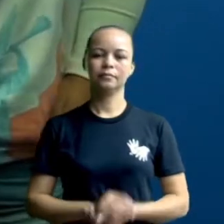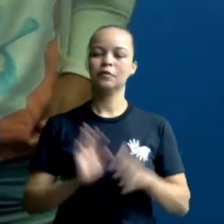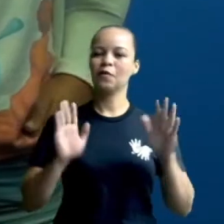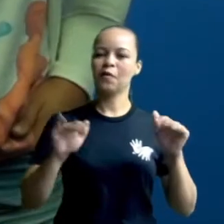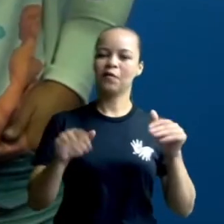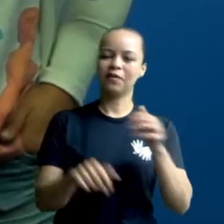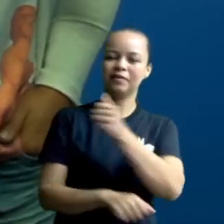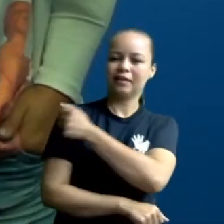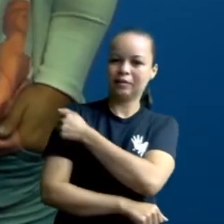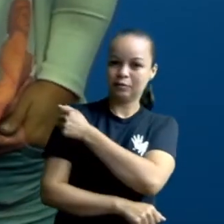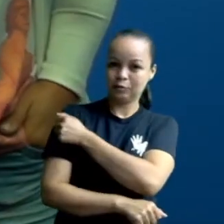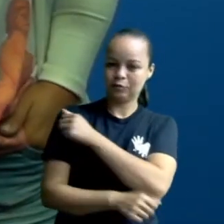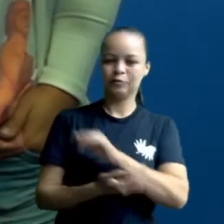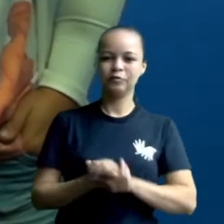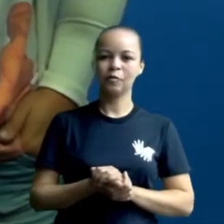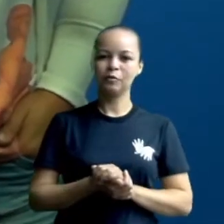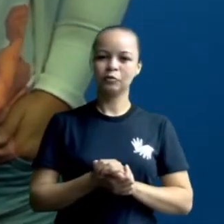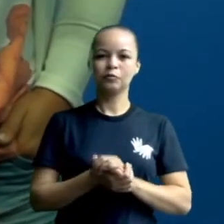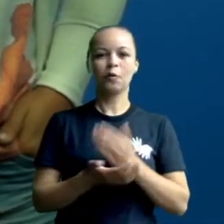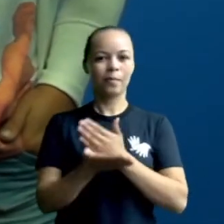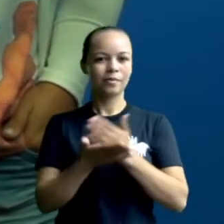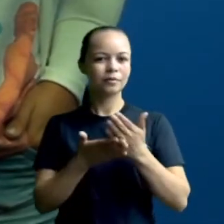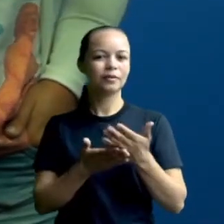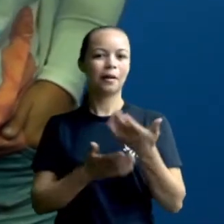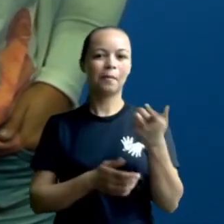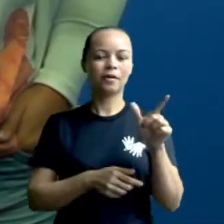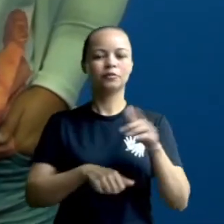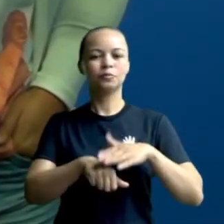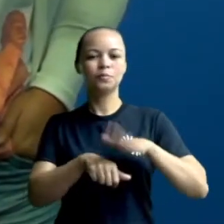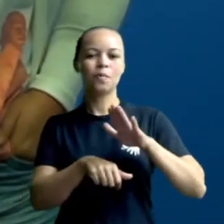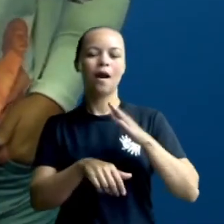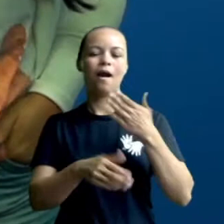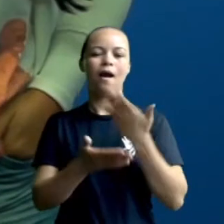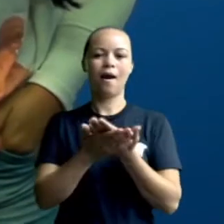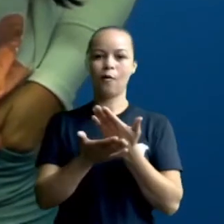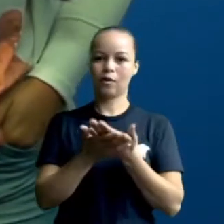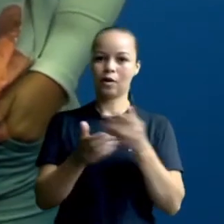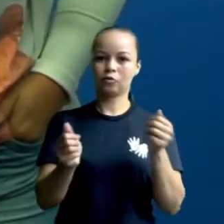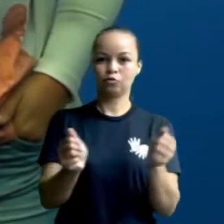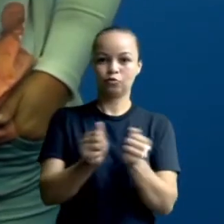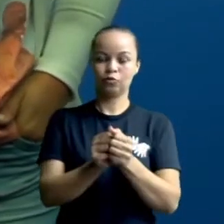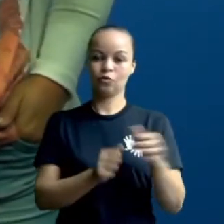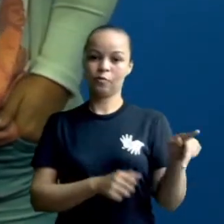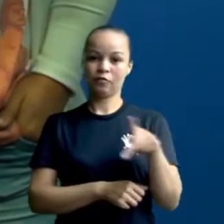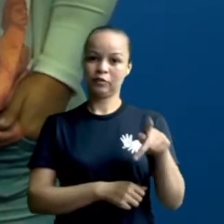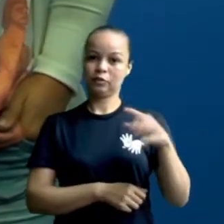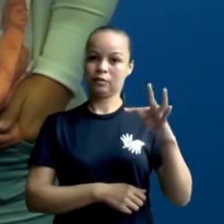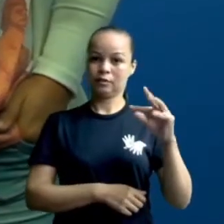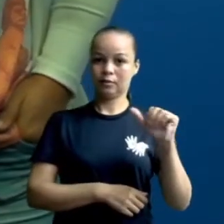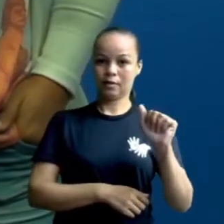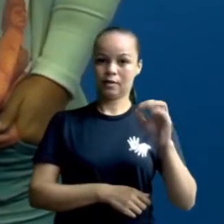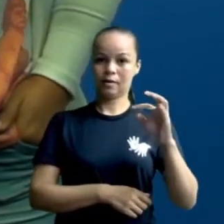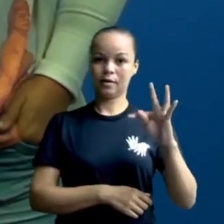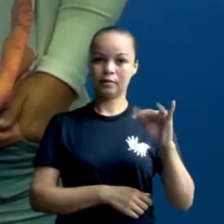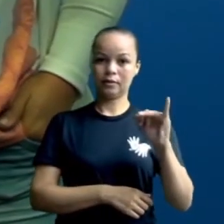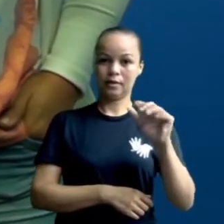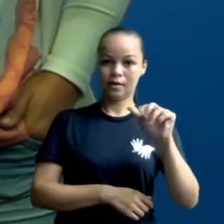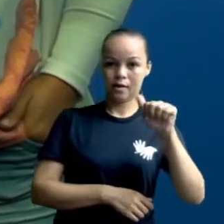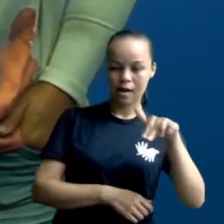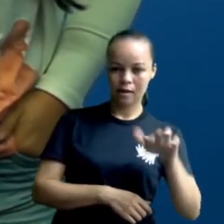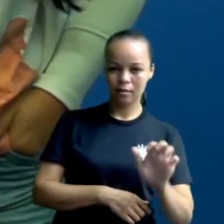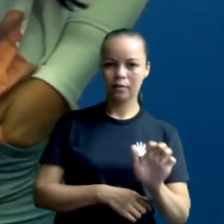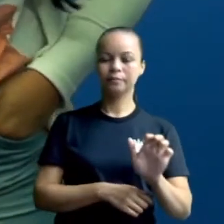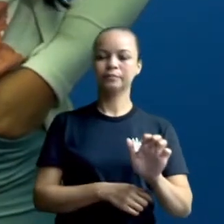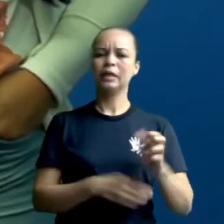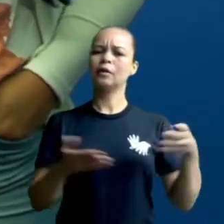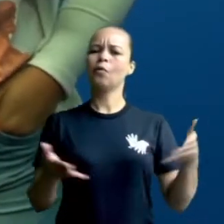Olá, meninos! Pronto para mais uma aula aqui com a professora Tatiane? Então, hoje nós vamos aprender